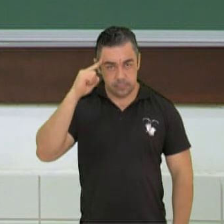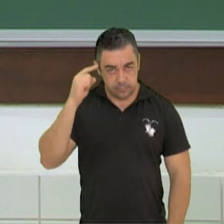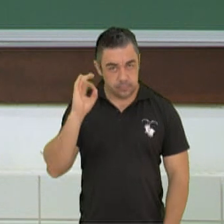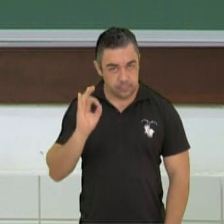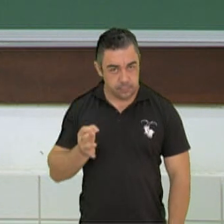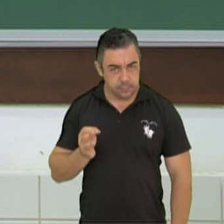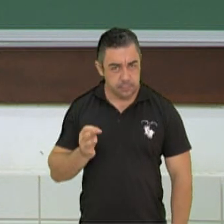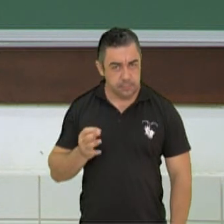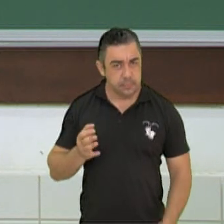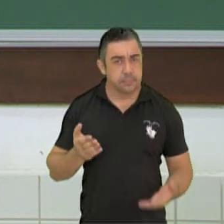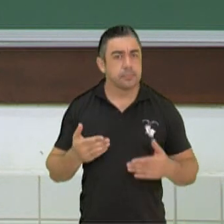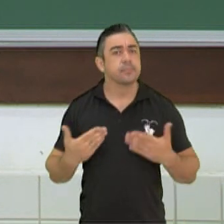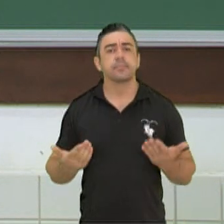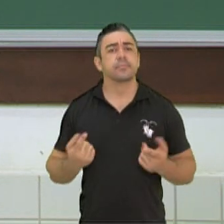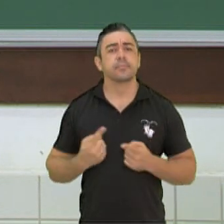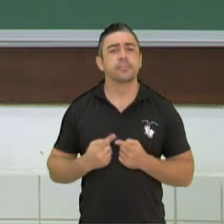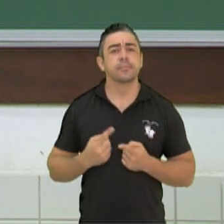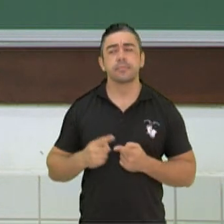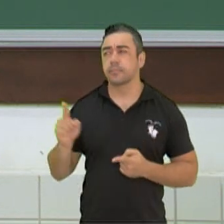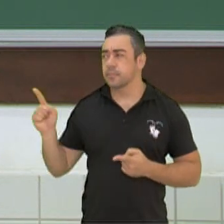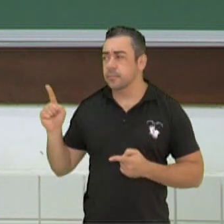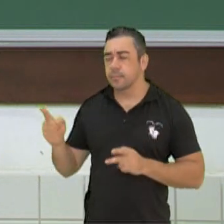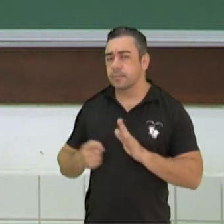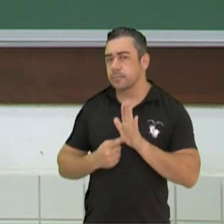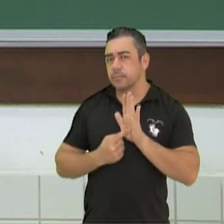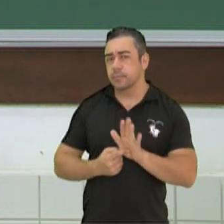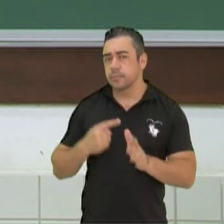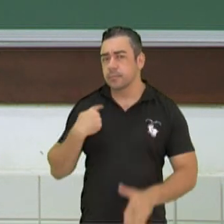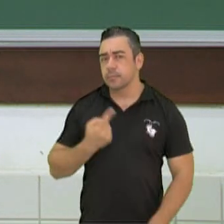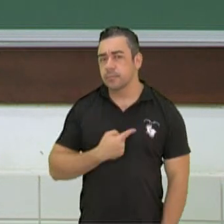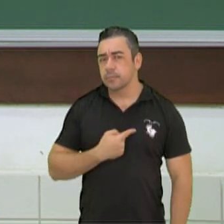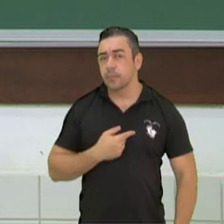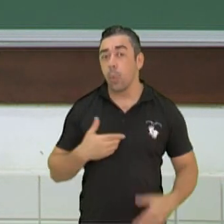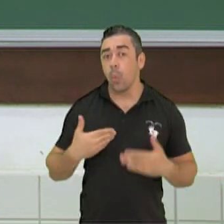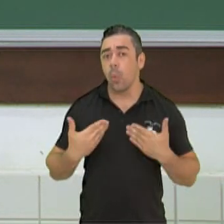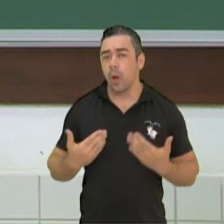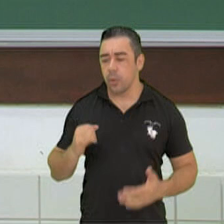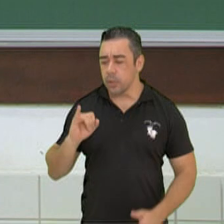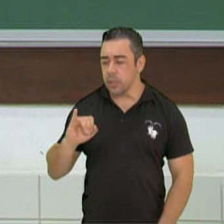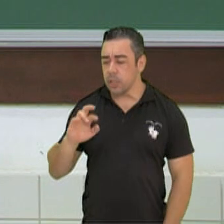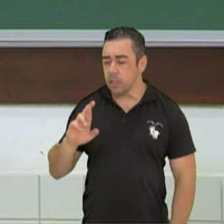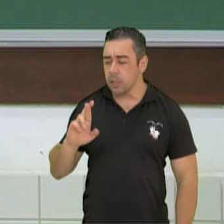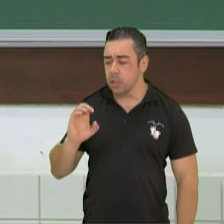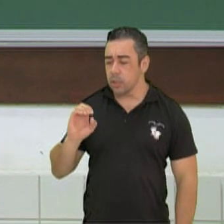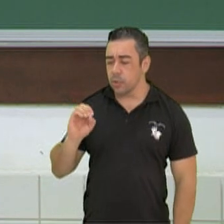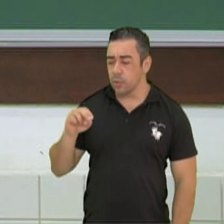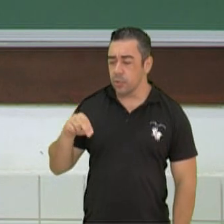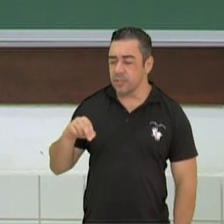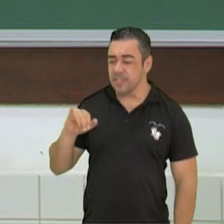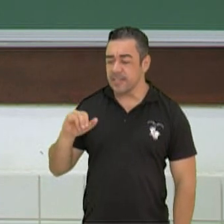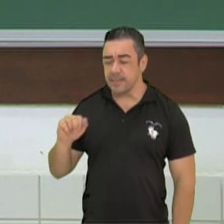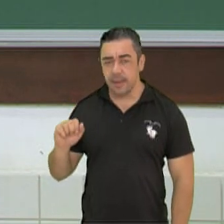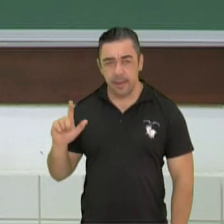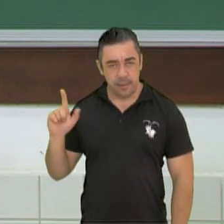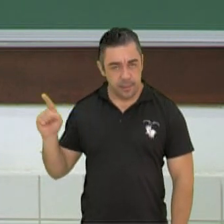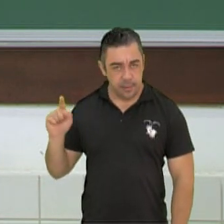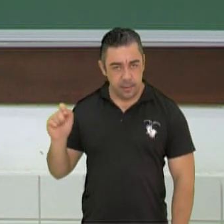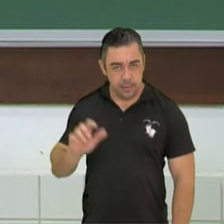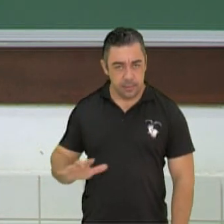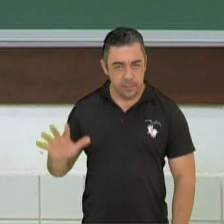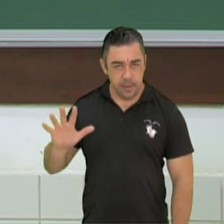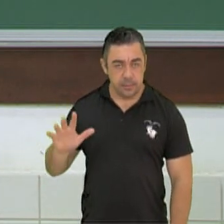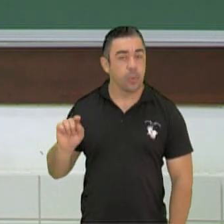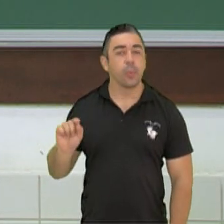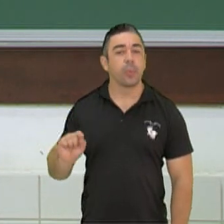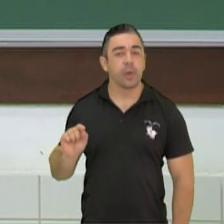certo? Então, para quê? O que ela está passando para a gente? Qual a ironia presente ali nessa charge? Então, sem